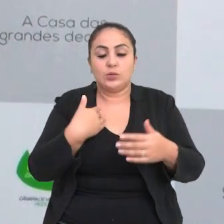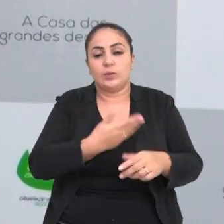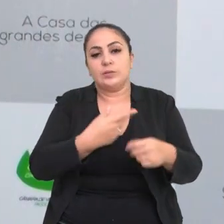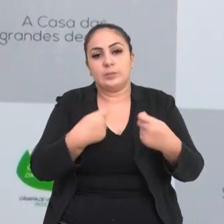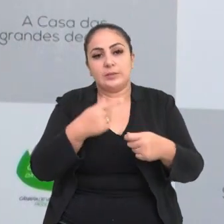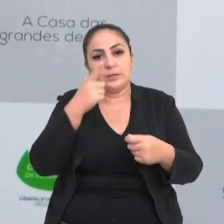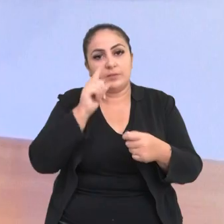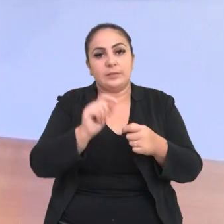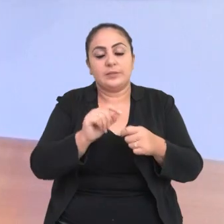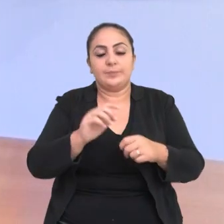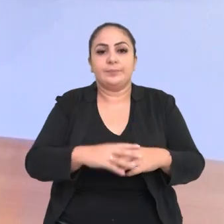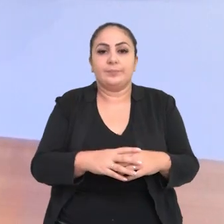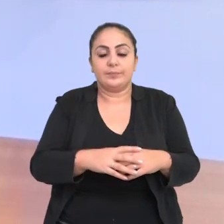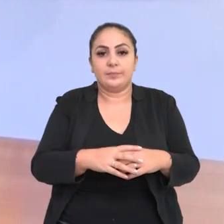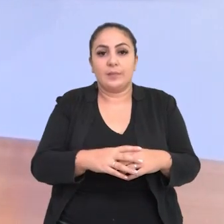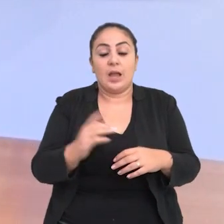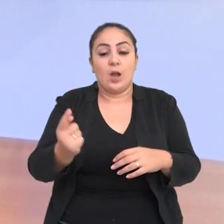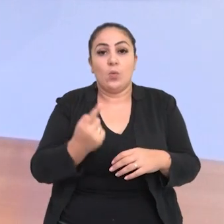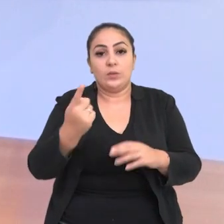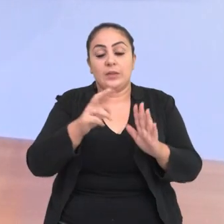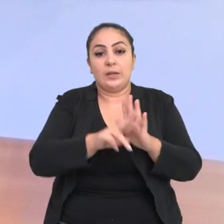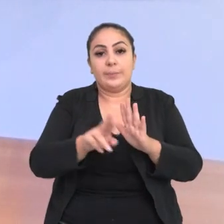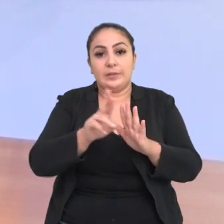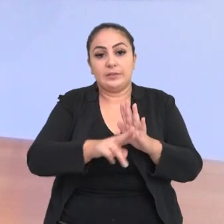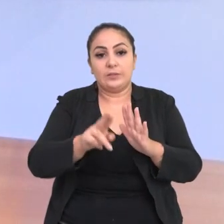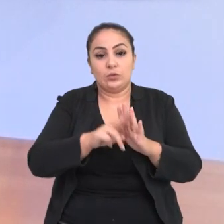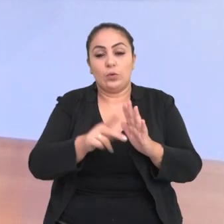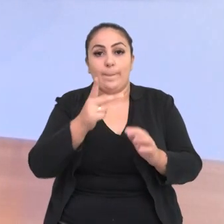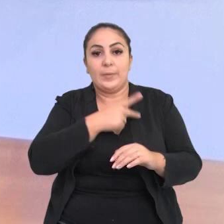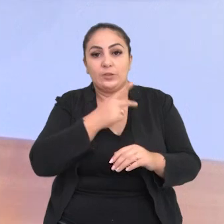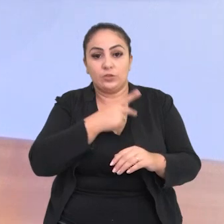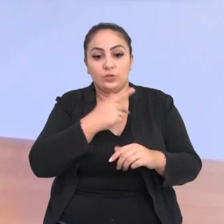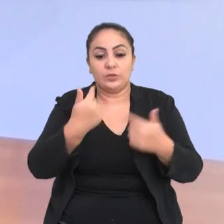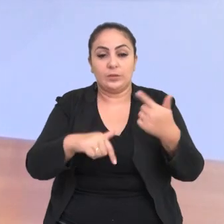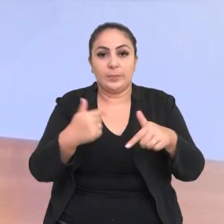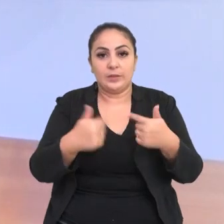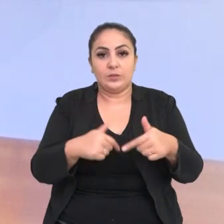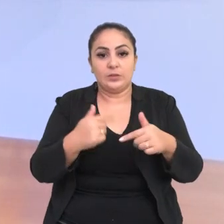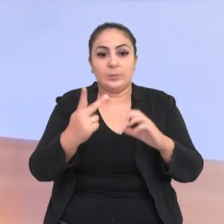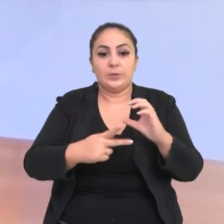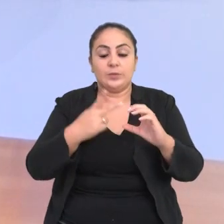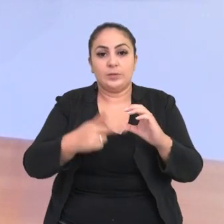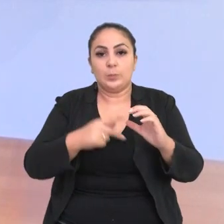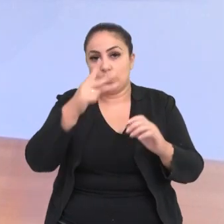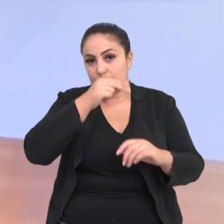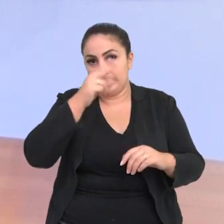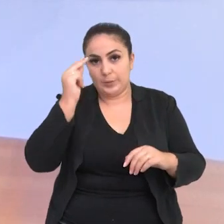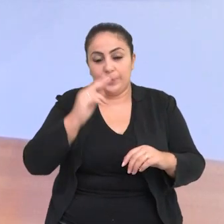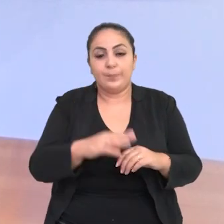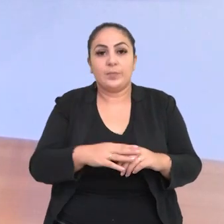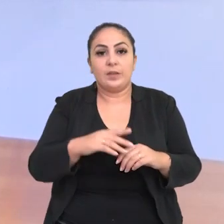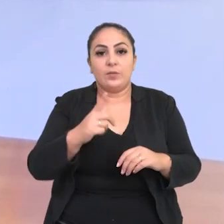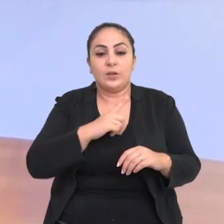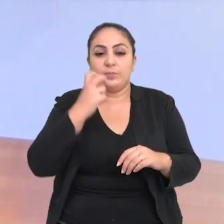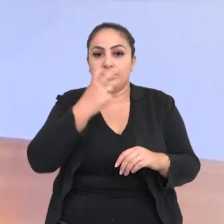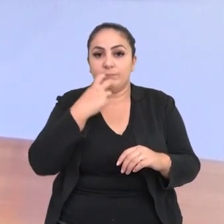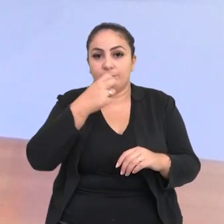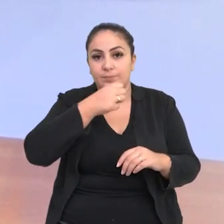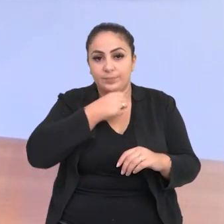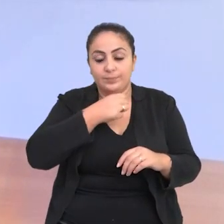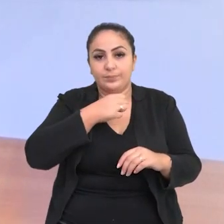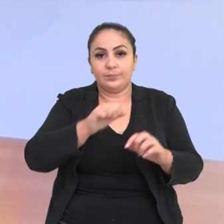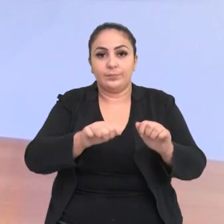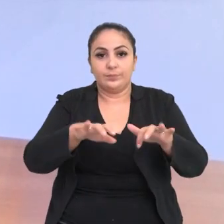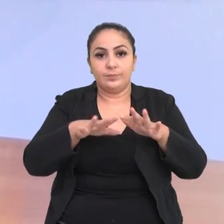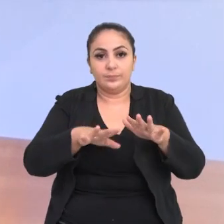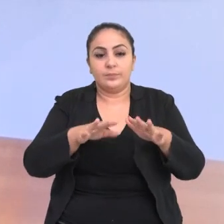gente precisa cumprir. A única representante do Partido dos Trabalhadores no Legislativo Municipal foi a oradora do